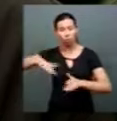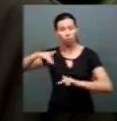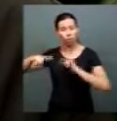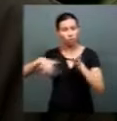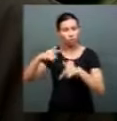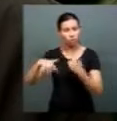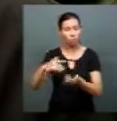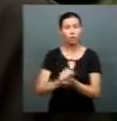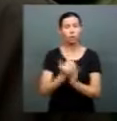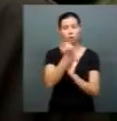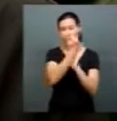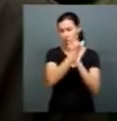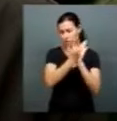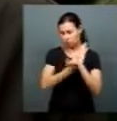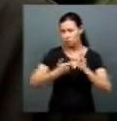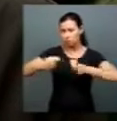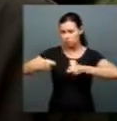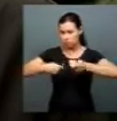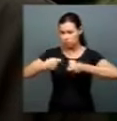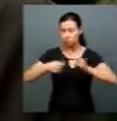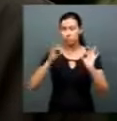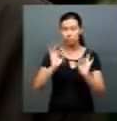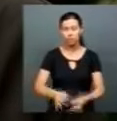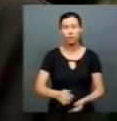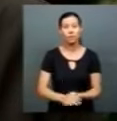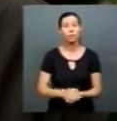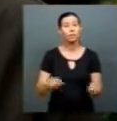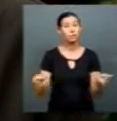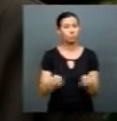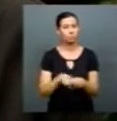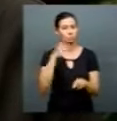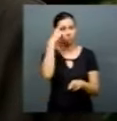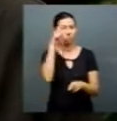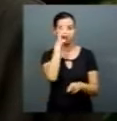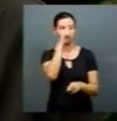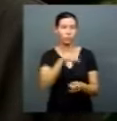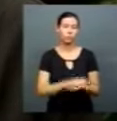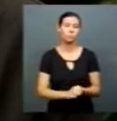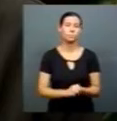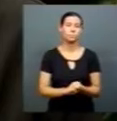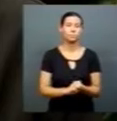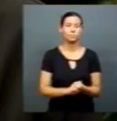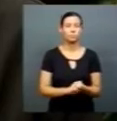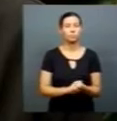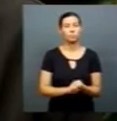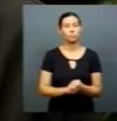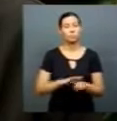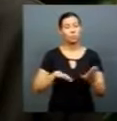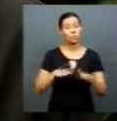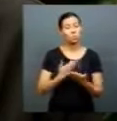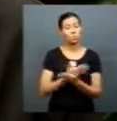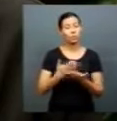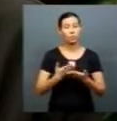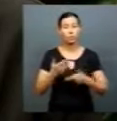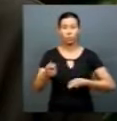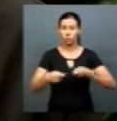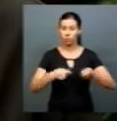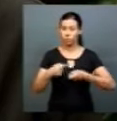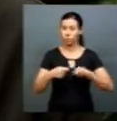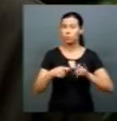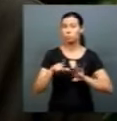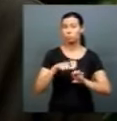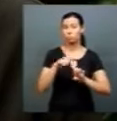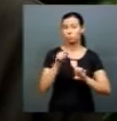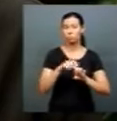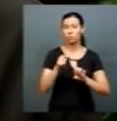de negócios muito robusto, mas, sobretudo, você tem que ter uma ideia muito forte por trás de qualquer negócio que você venha empreender. Sem